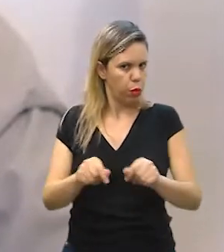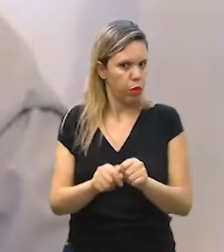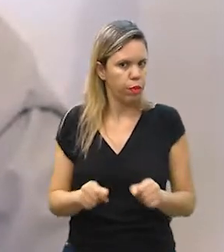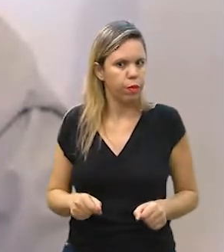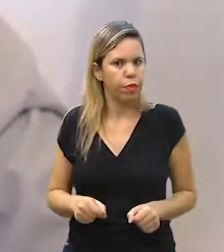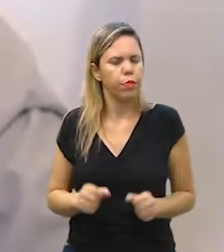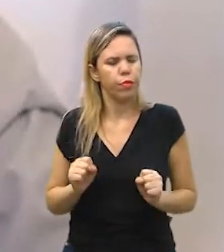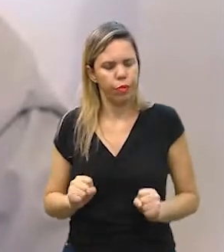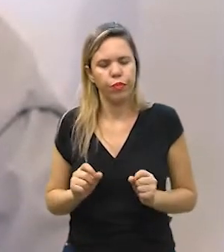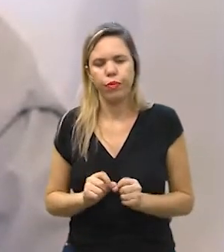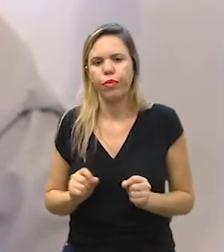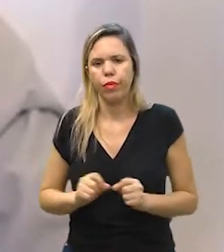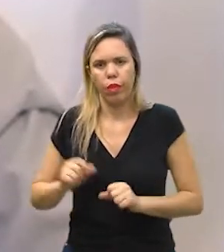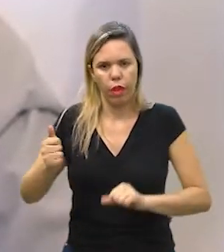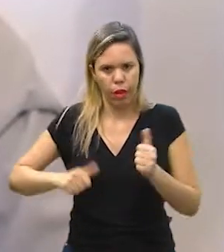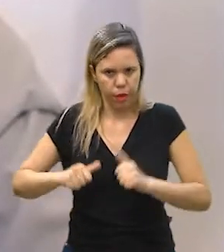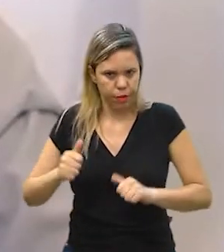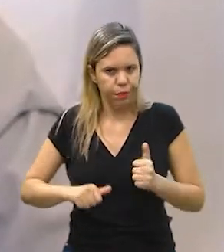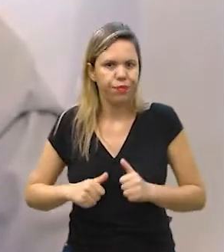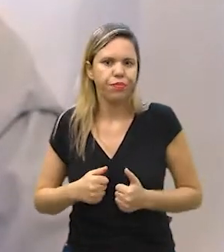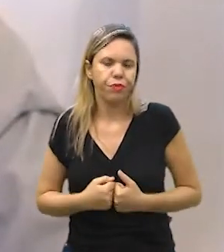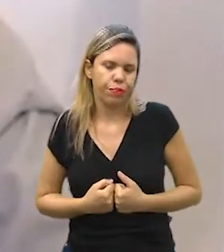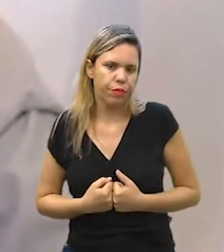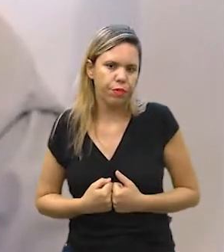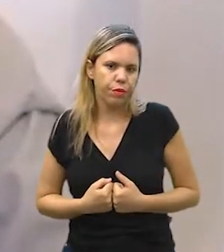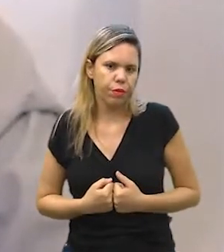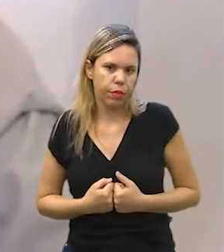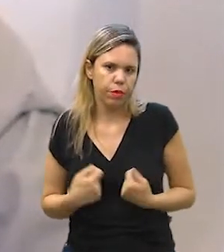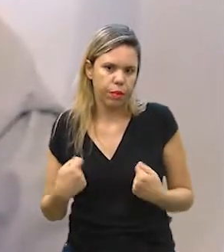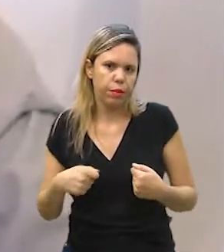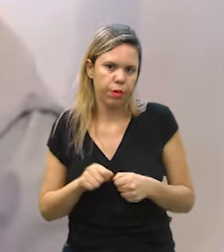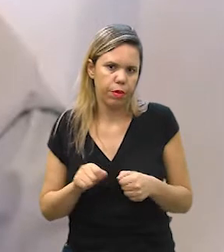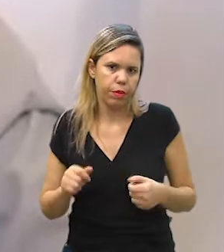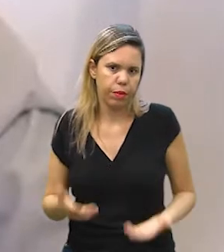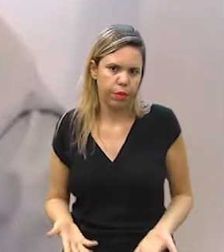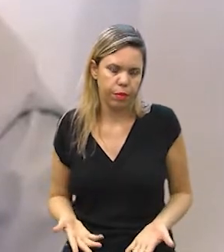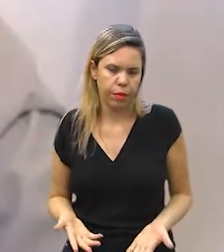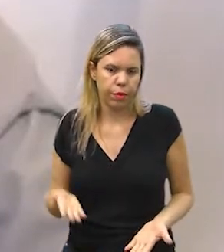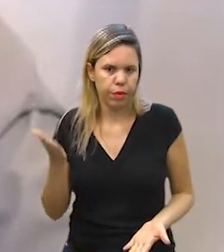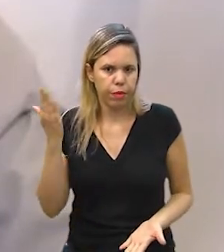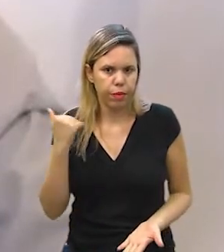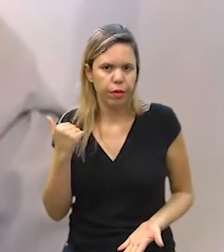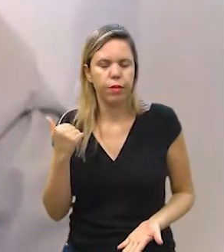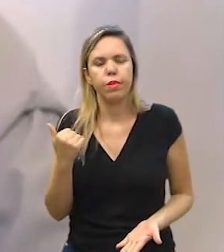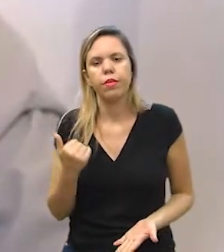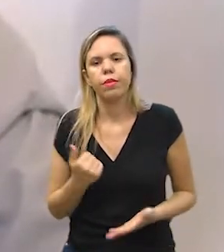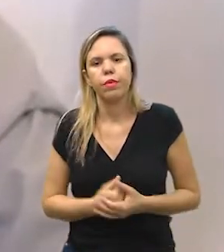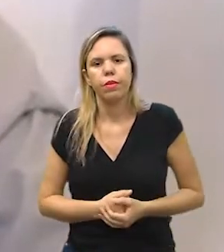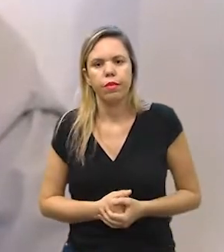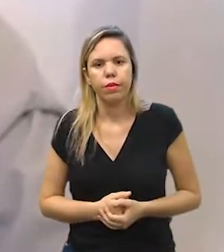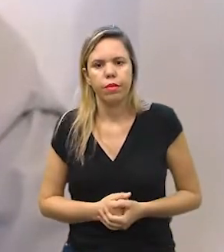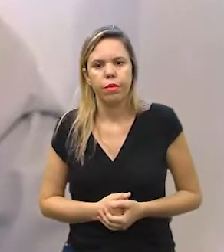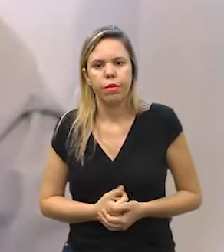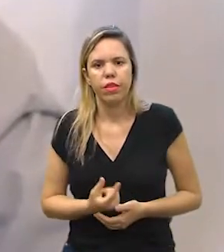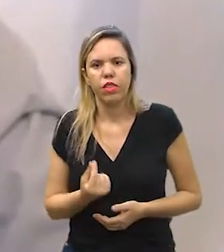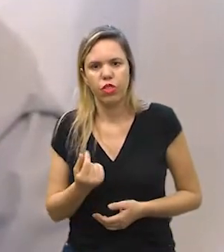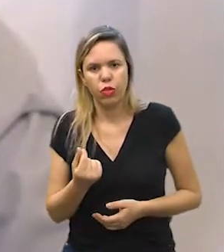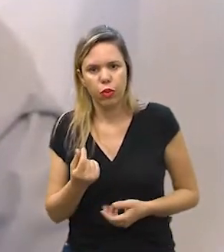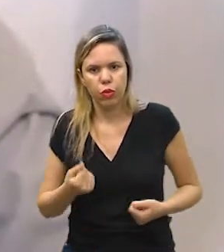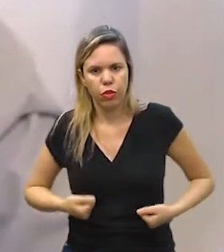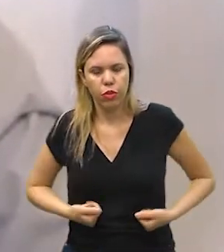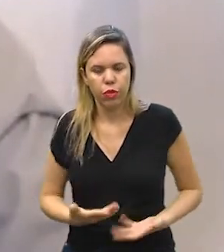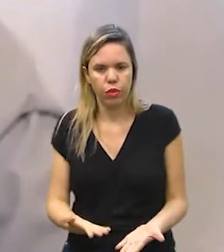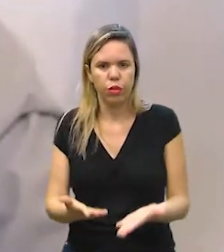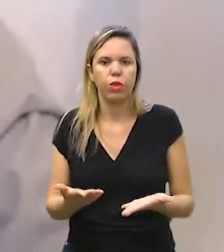que a gente pode fazer de avaliação preventiva, a gente deve fazer. A gente sabe que para cada centavo que a gente gasta